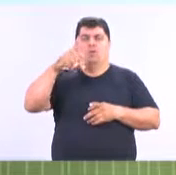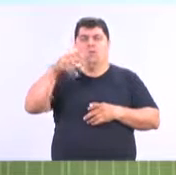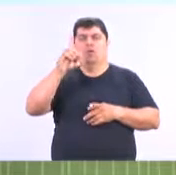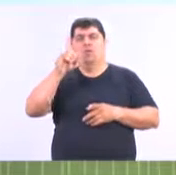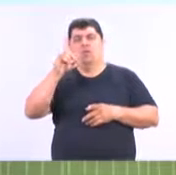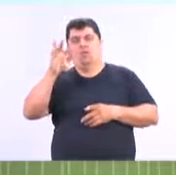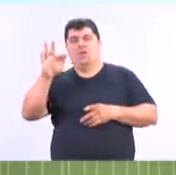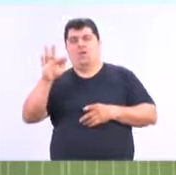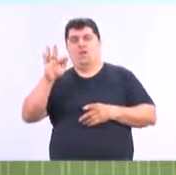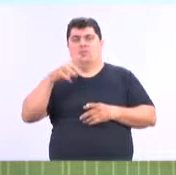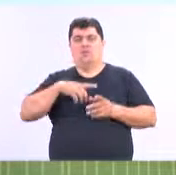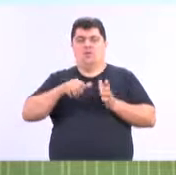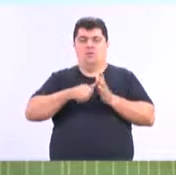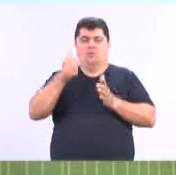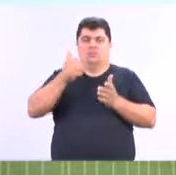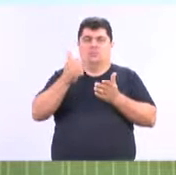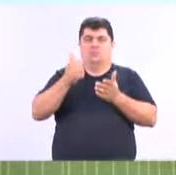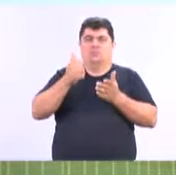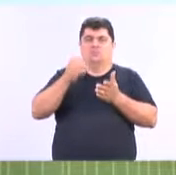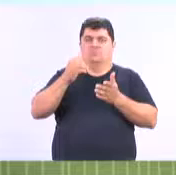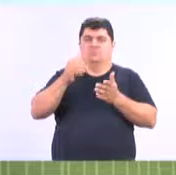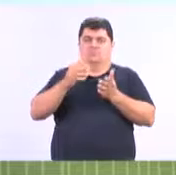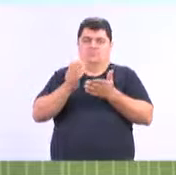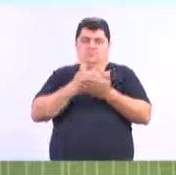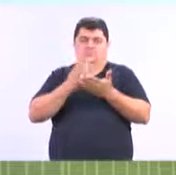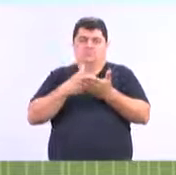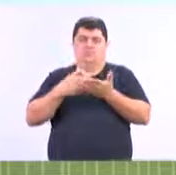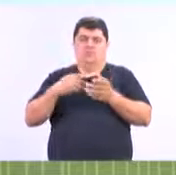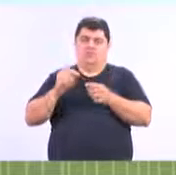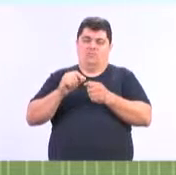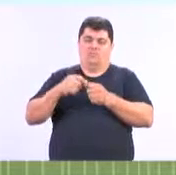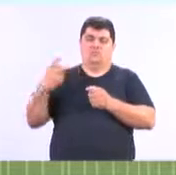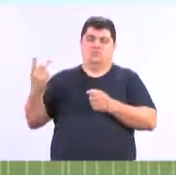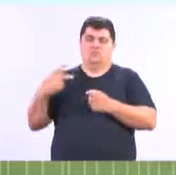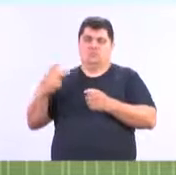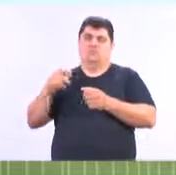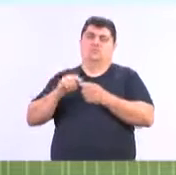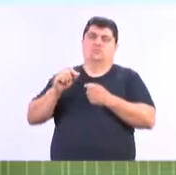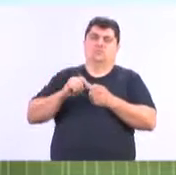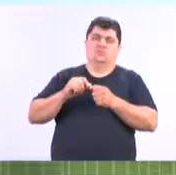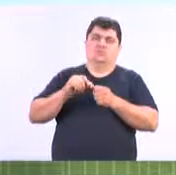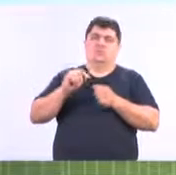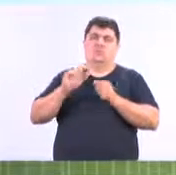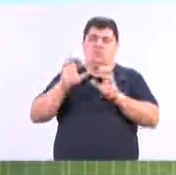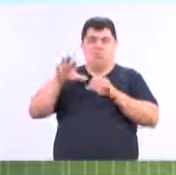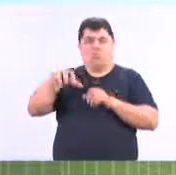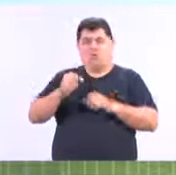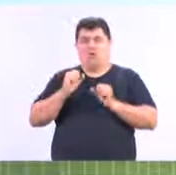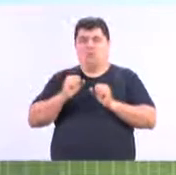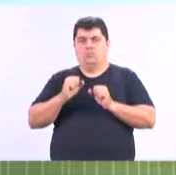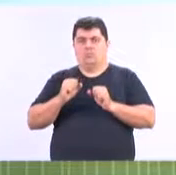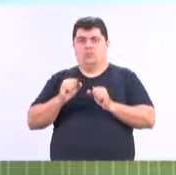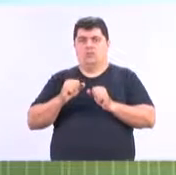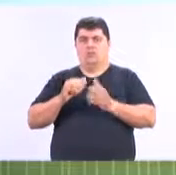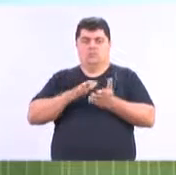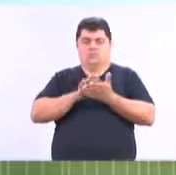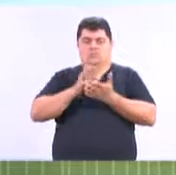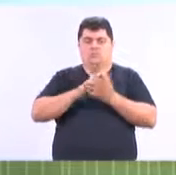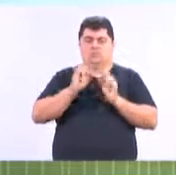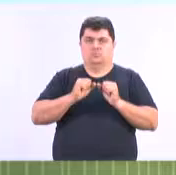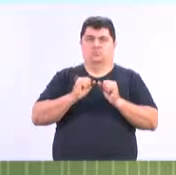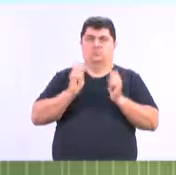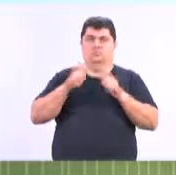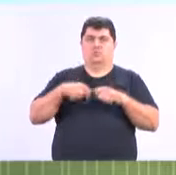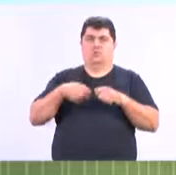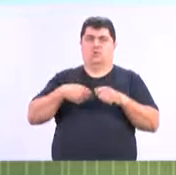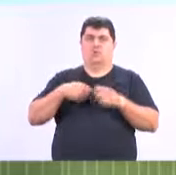capítulo de um livro que a gente está trabalhando, desenvolvendo. Esse material do primeiro capítulo, vocês podem pegar ele, imprimir e trazer para a sala de aula. Vão